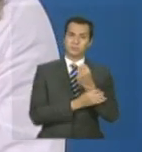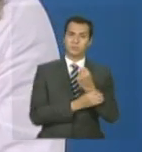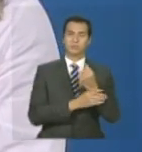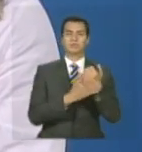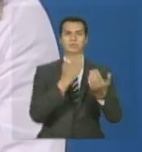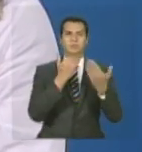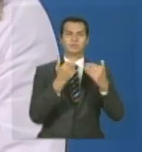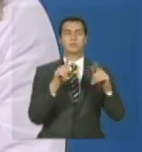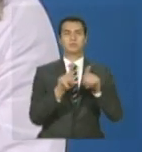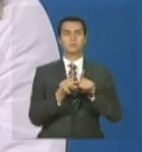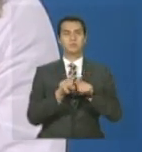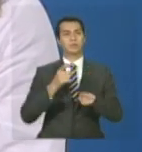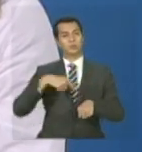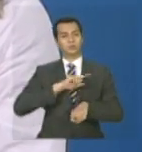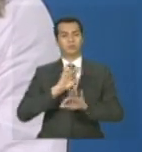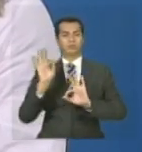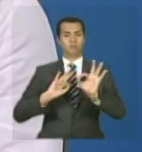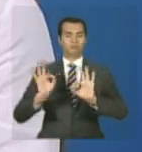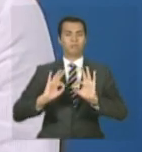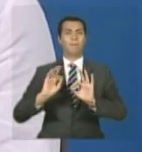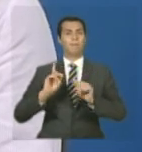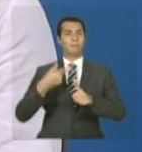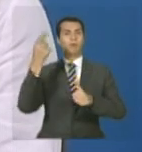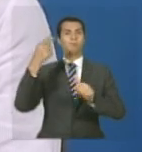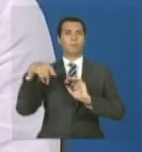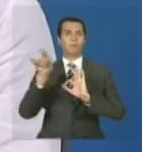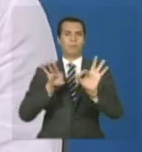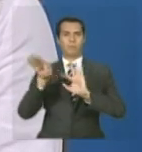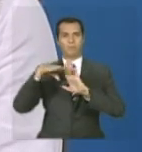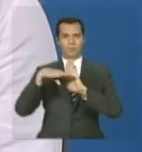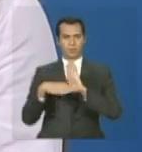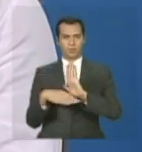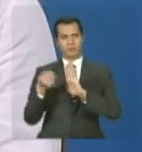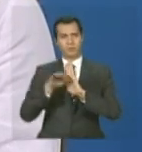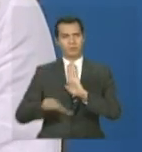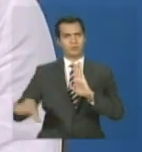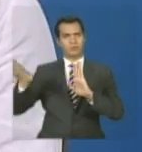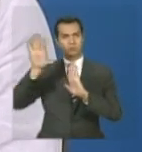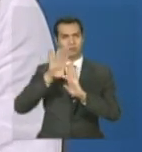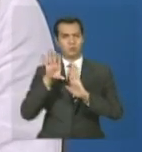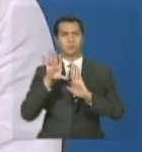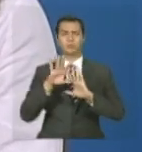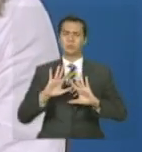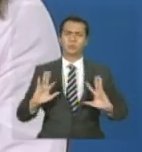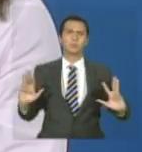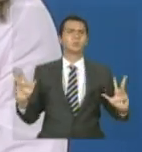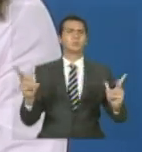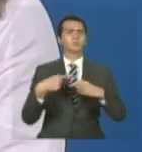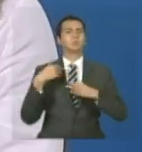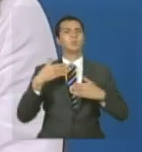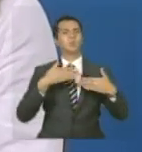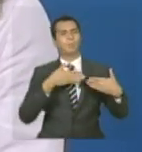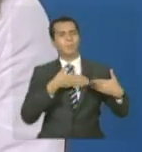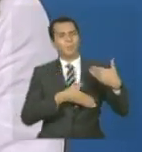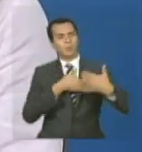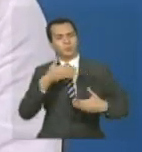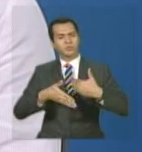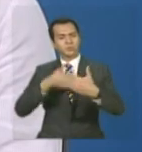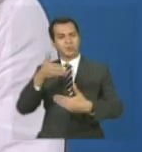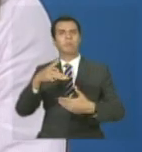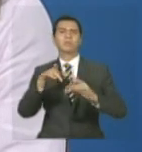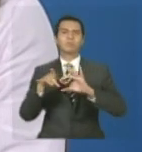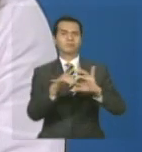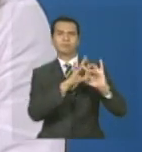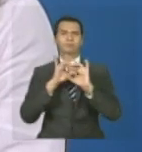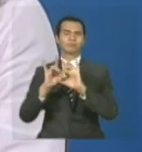de segurança alimentar e nutricional. Enfim, então todo um processo de construção compartilhada entre governo e sociedade civil, e está aí